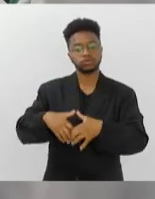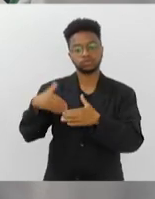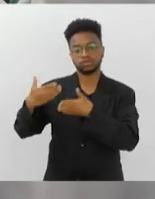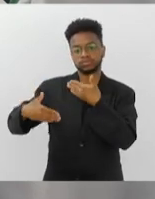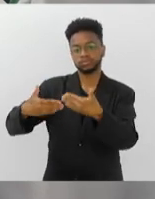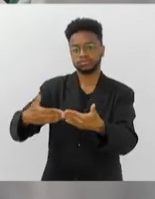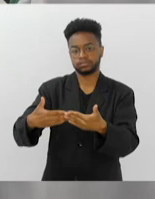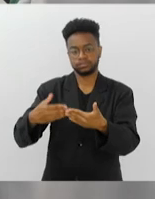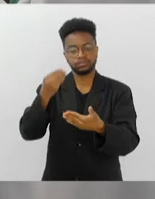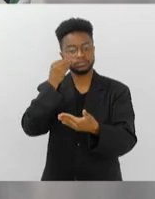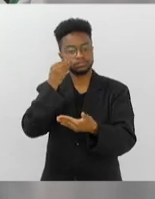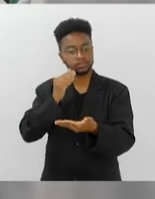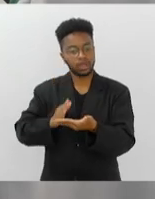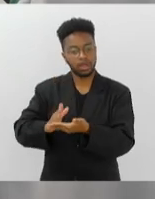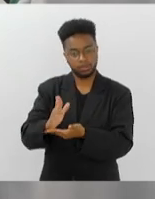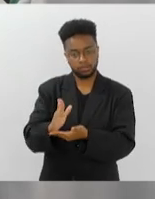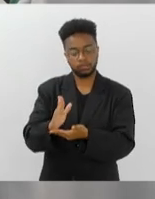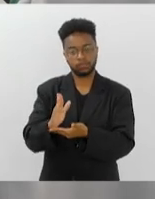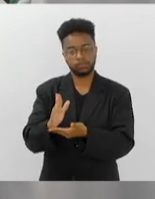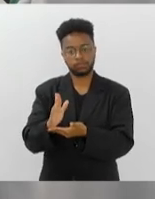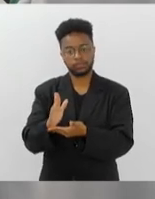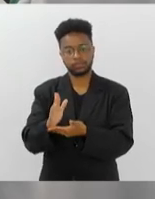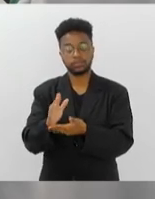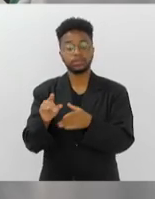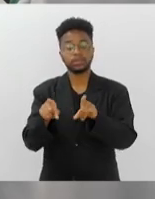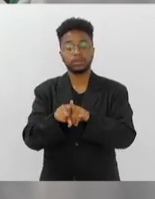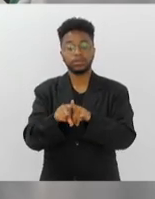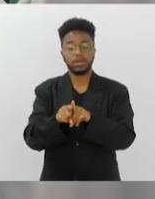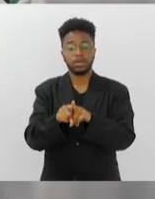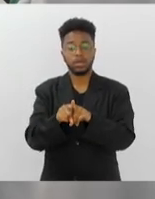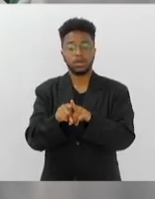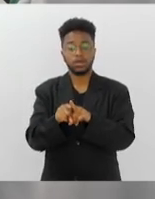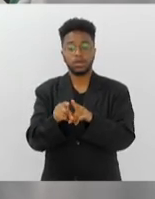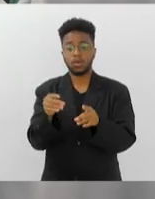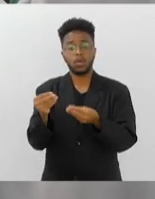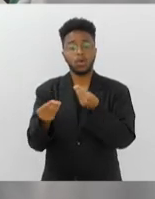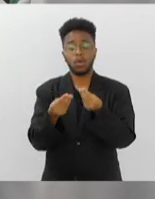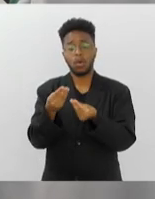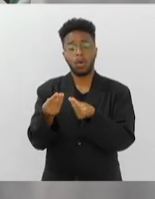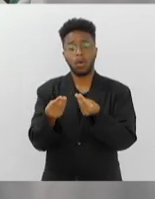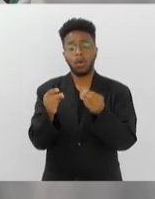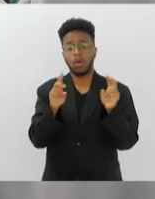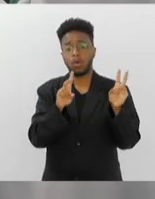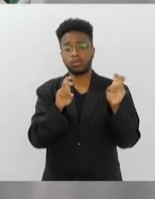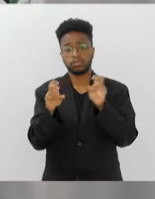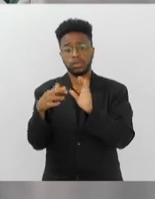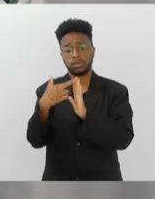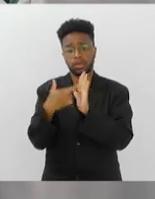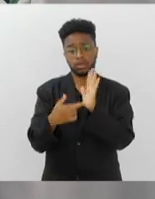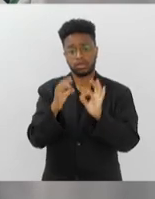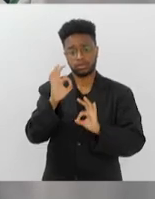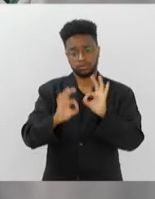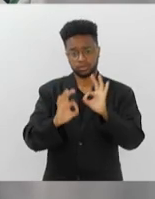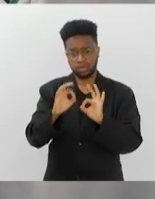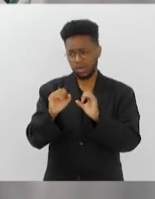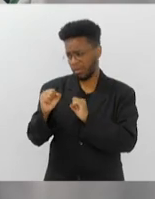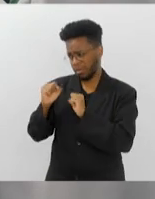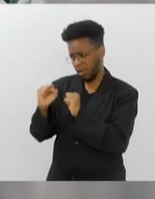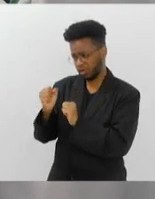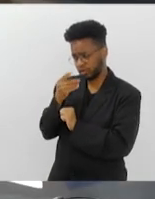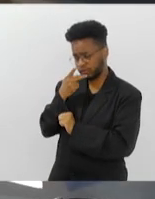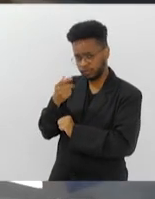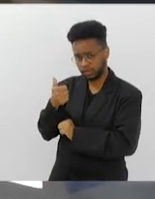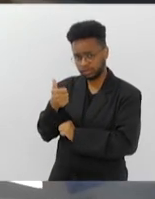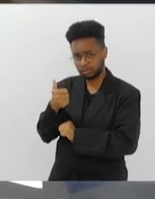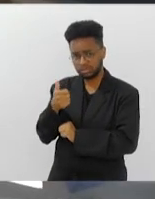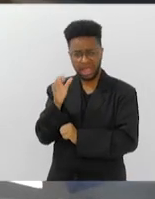processo de credenciamento e quantas anda essa questão da regulação. Vossa Excelência, me dá uma parte. Lógico, breve. Lógico também.